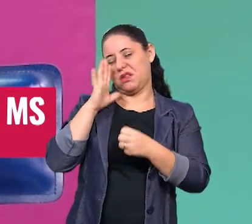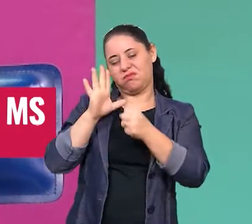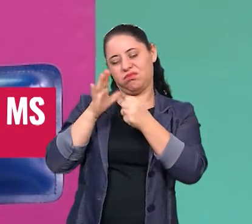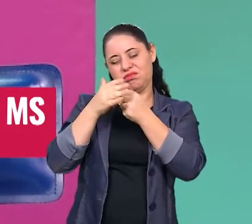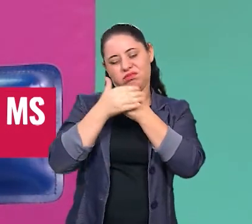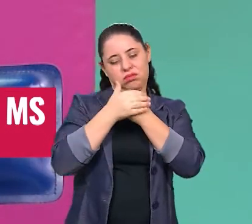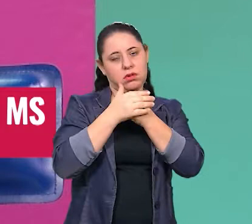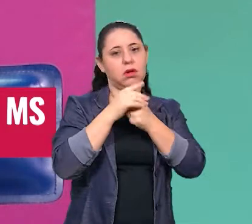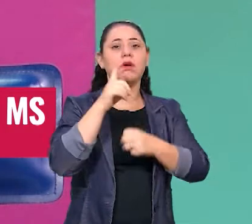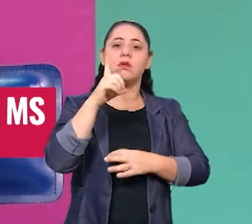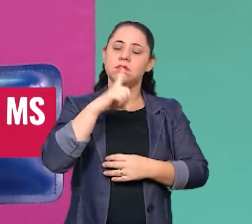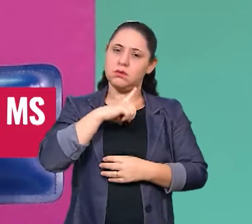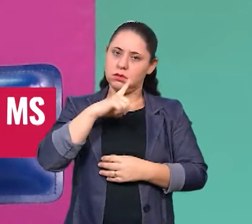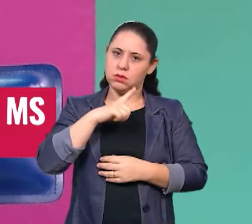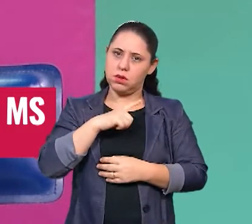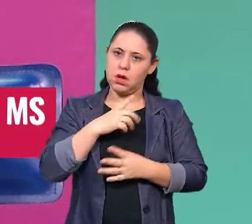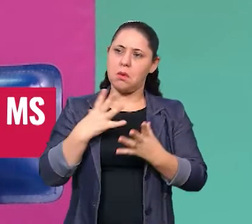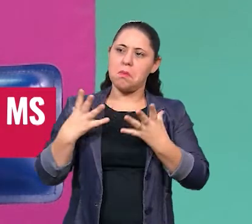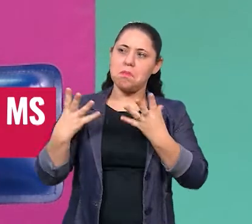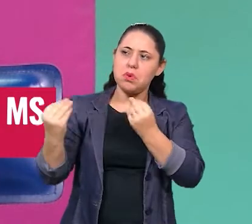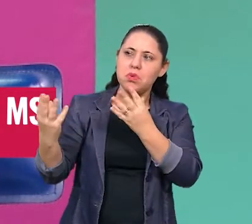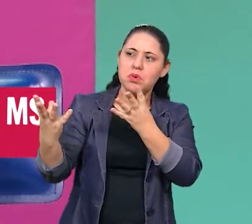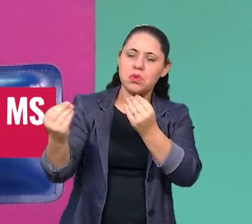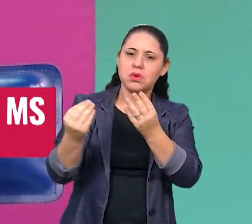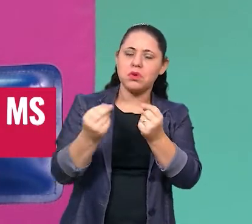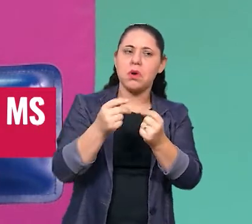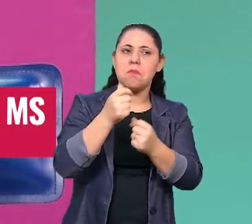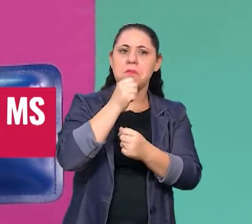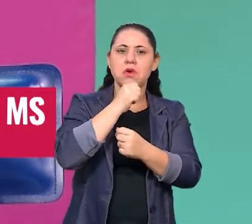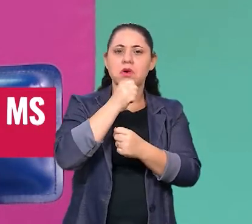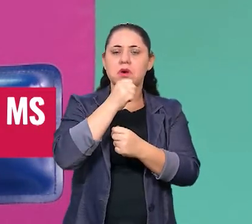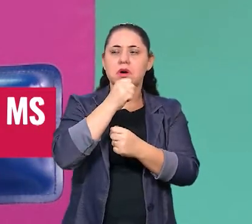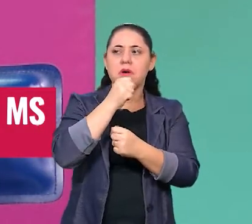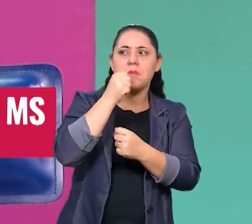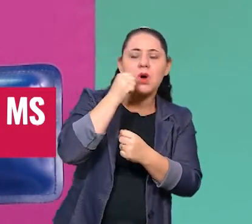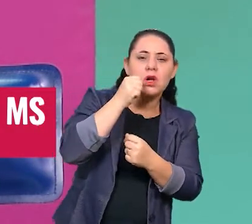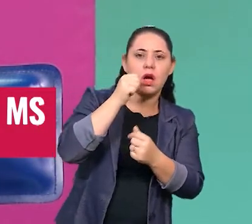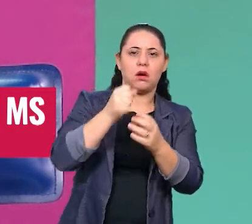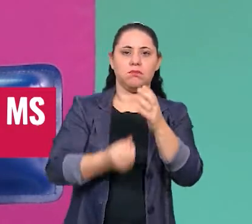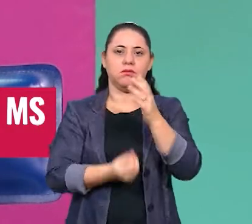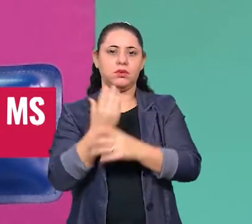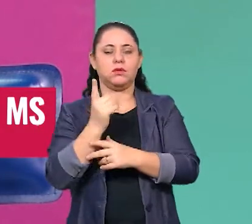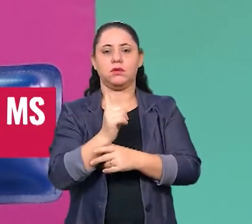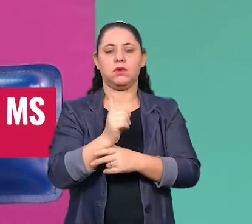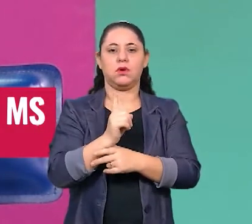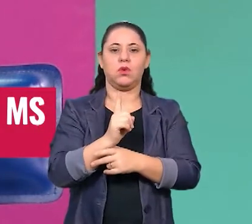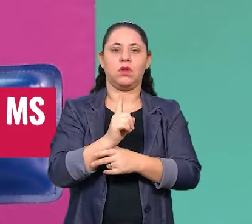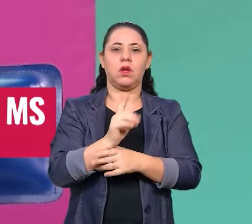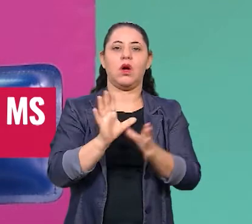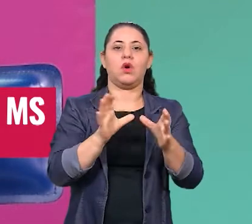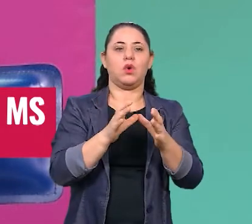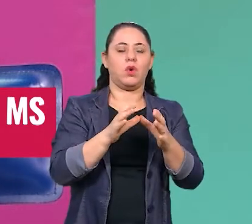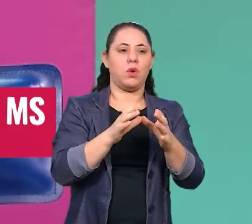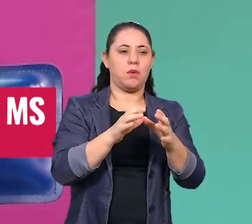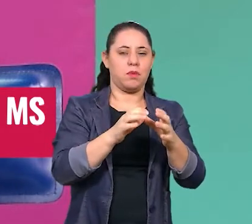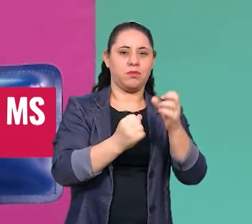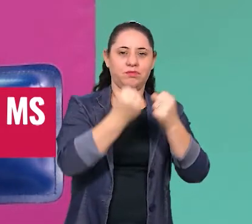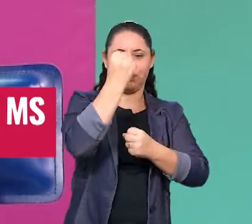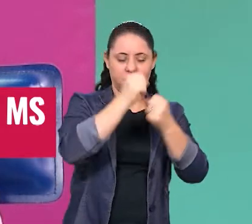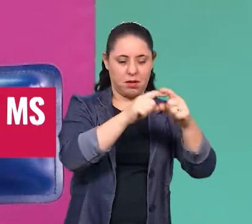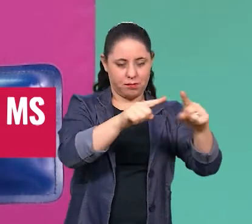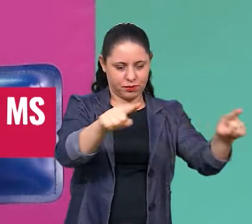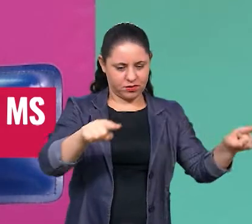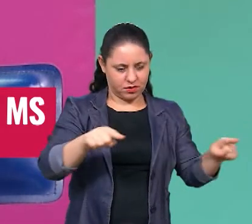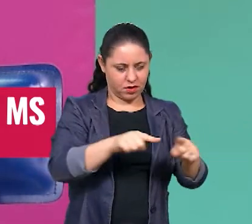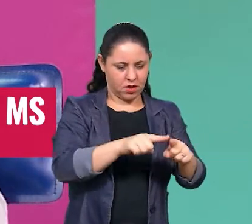são muitas produtoras, não são muitas mulheres. Eu acho que quando cai para a parte do equipamento a gente sofre muito, porque você falar que